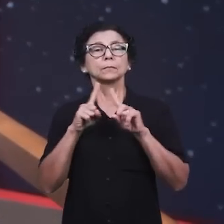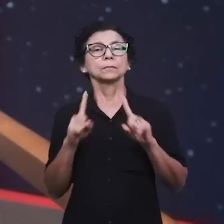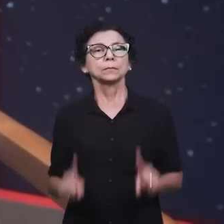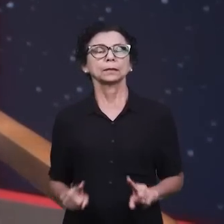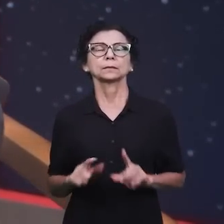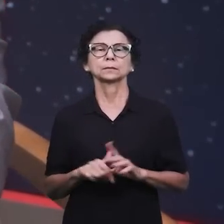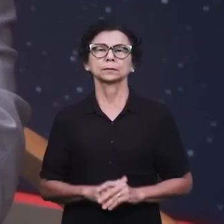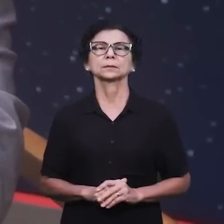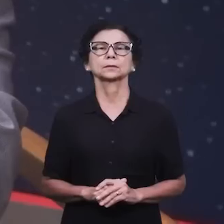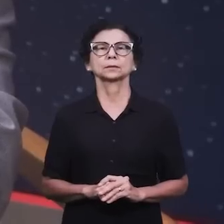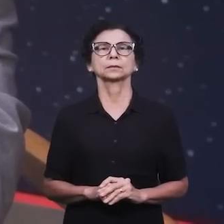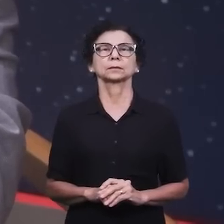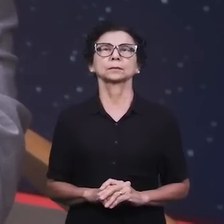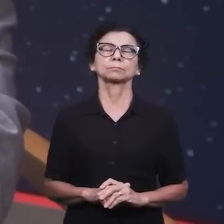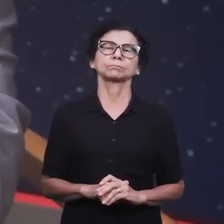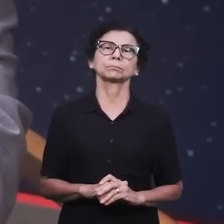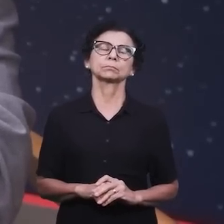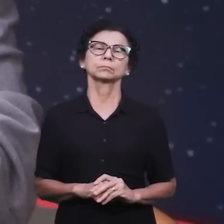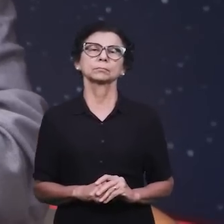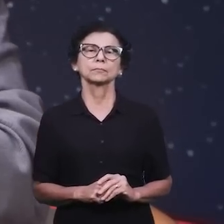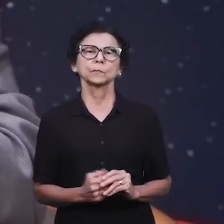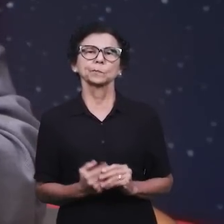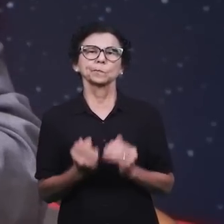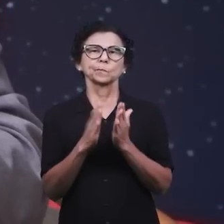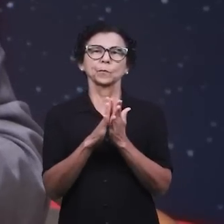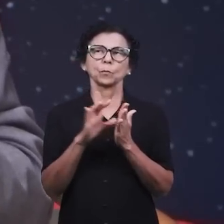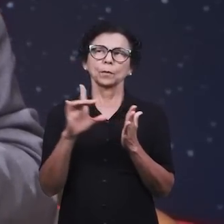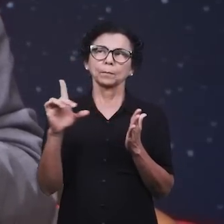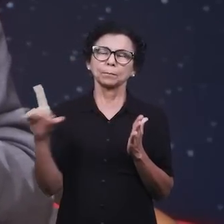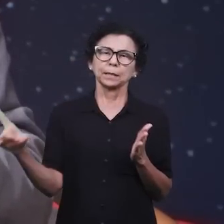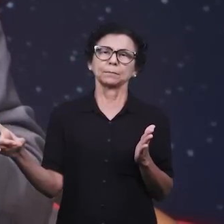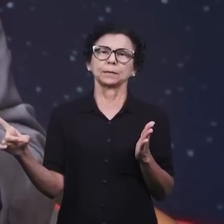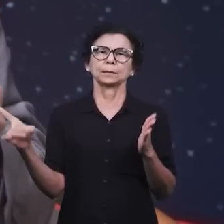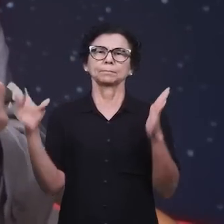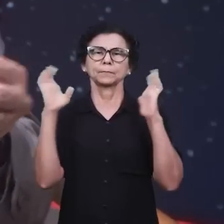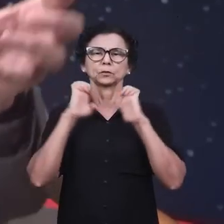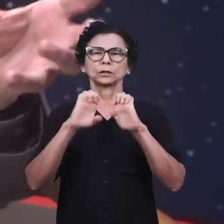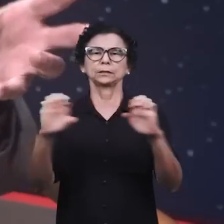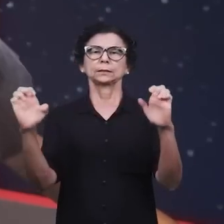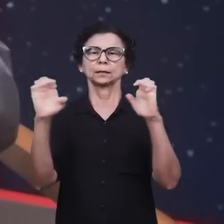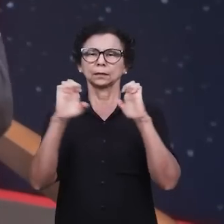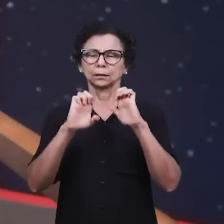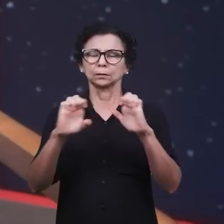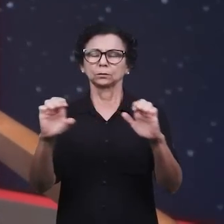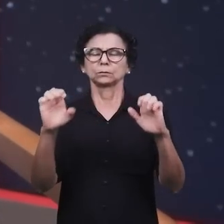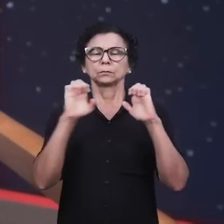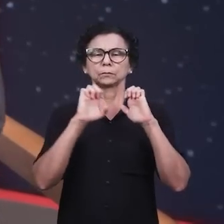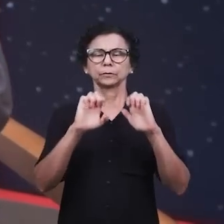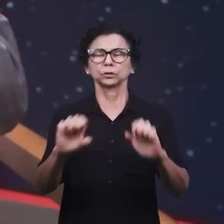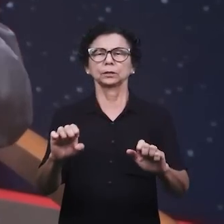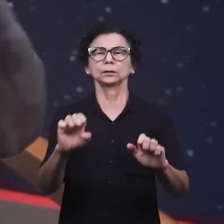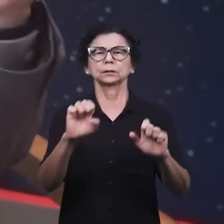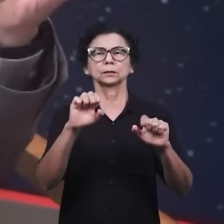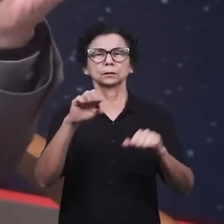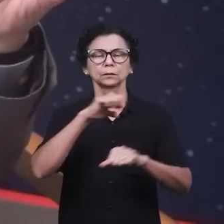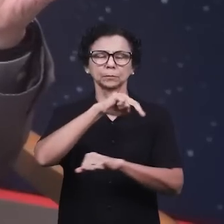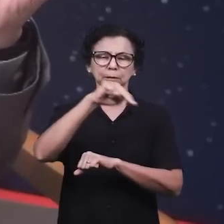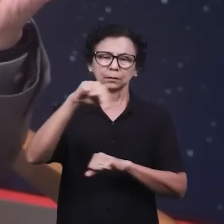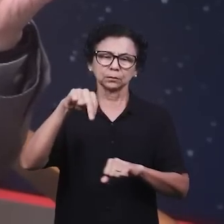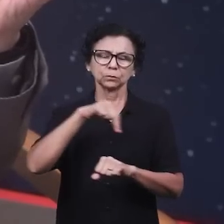cristão, chega em tudo quanto é canto, não de agora, é que nos nossos dias a velocidade é muito maior. A questão é